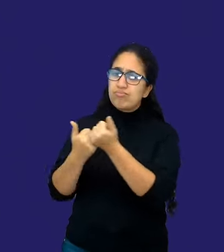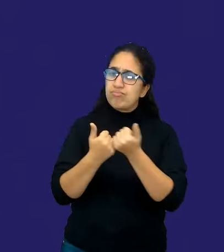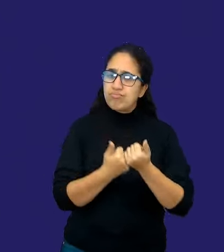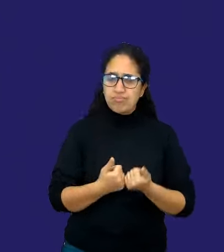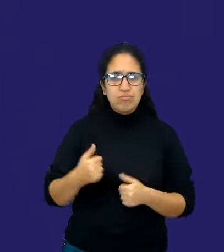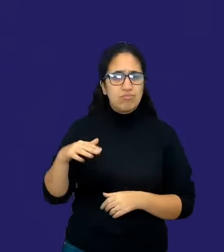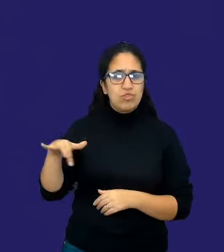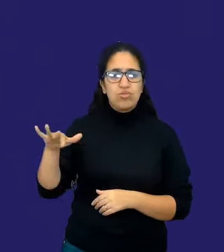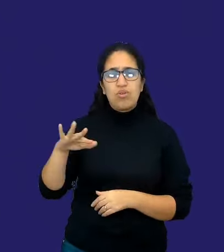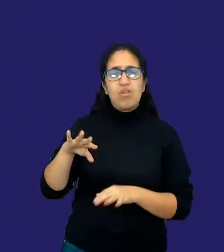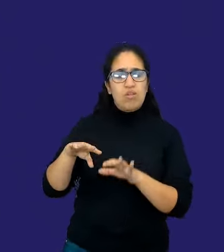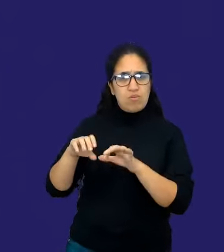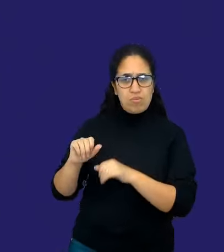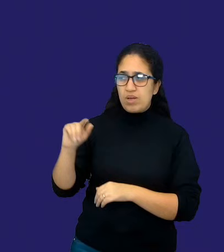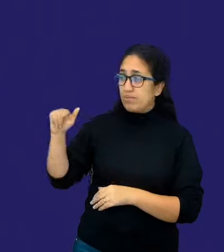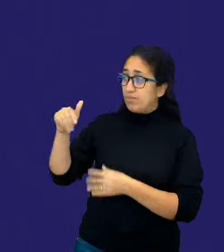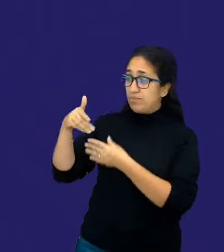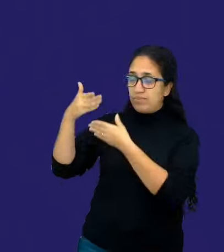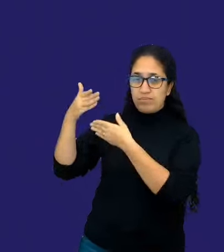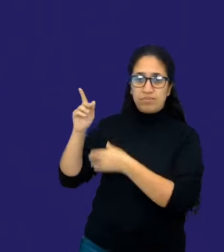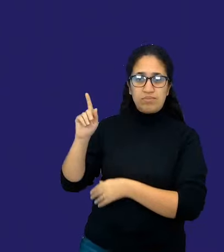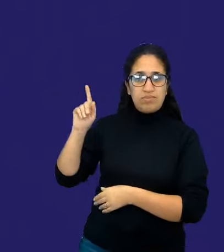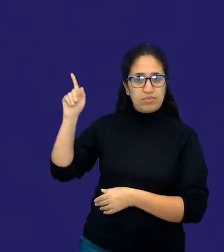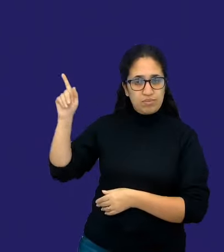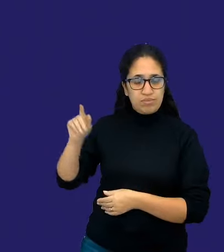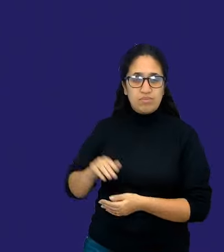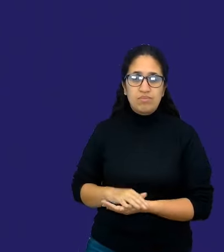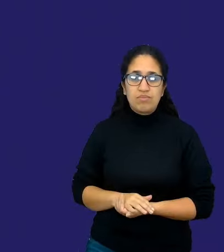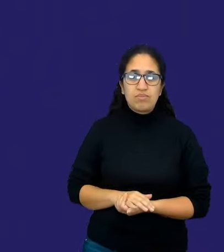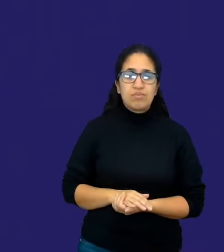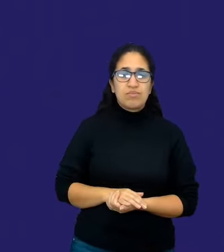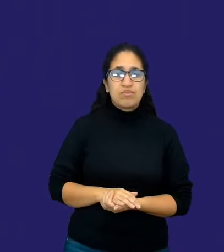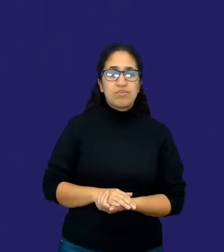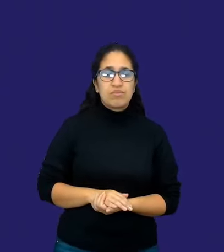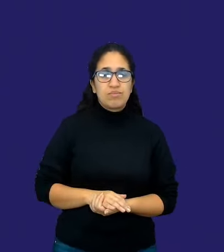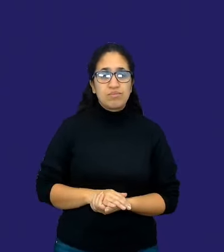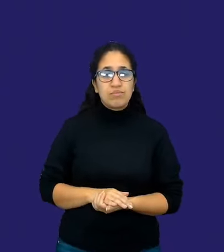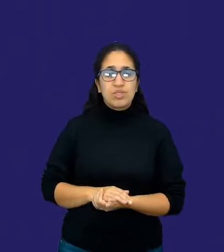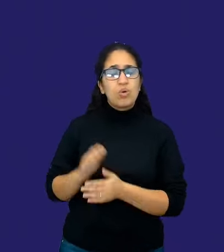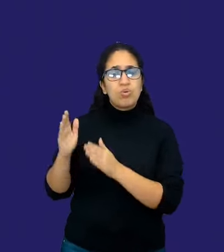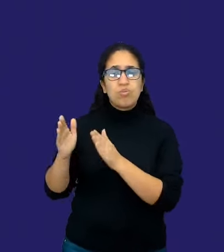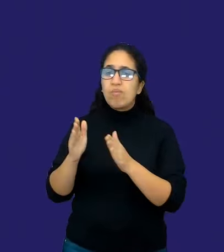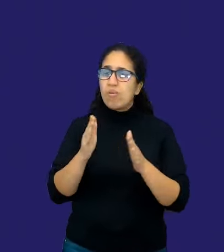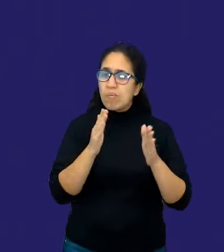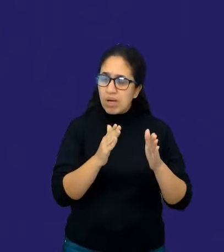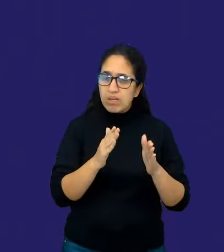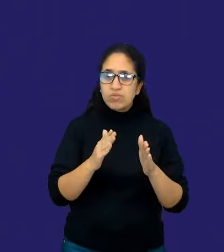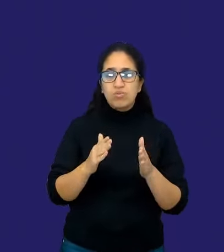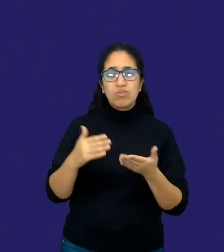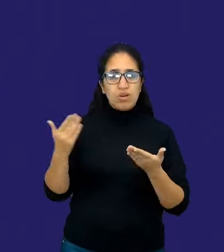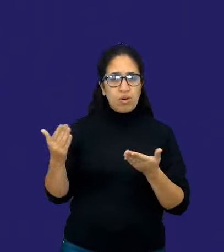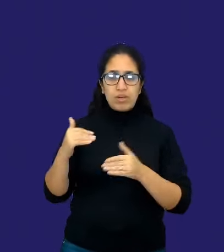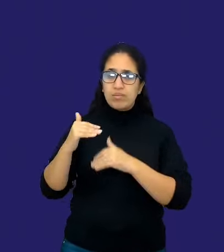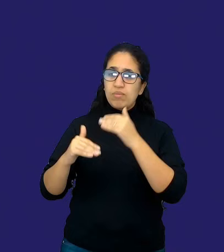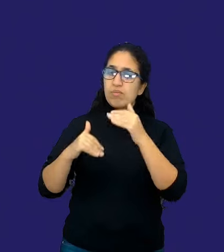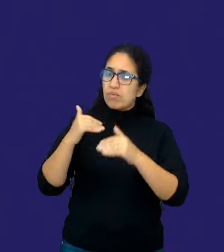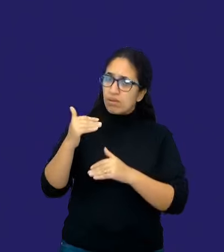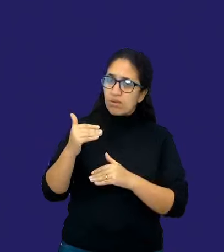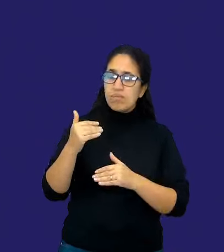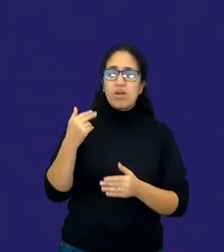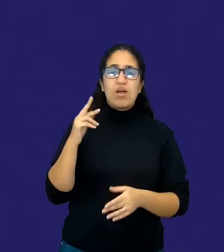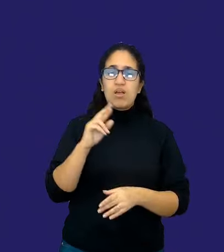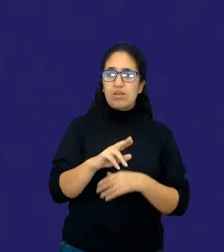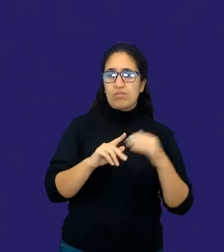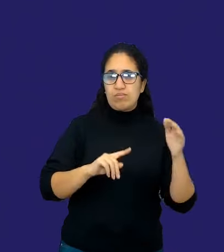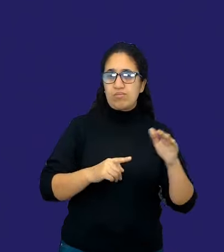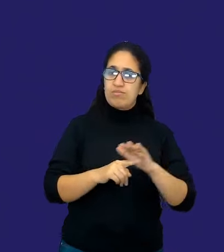formações. No próximo slide, apresentaremos os momentos que perpassam a formação do Programa de Recuperação